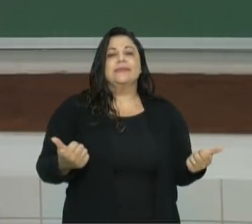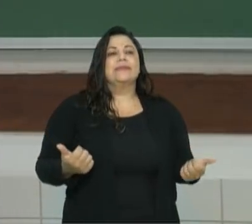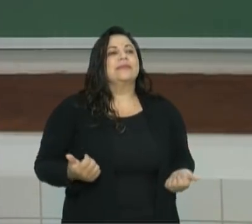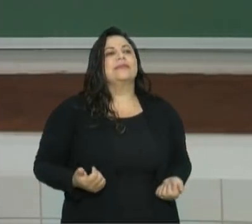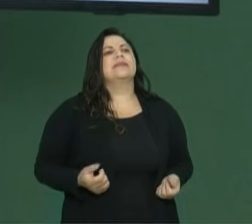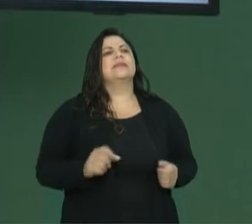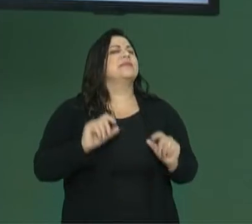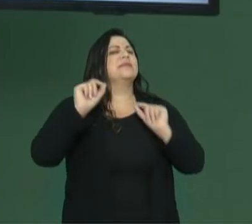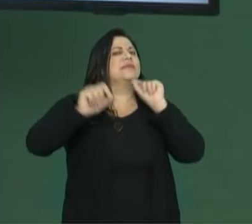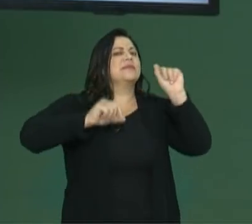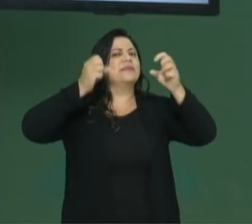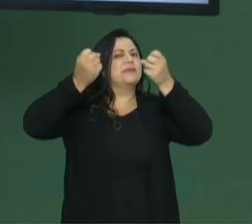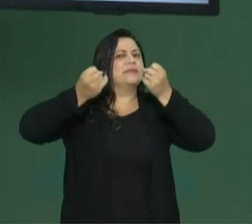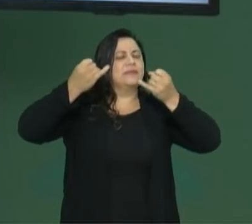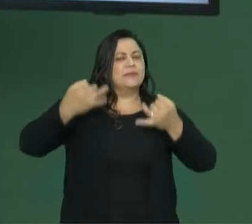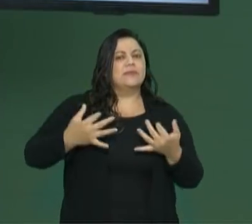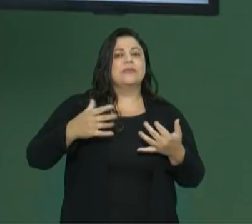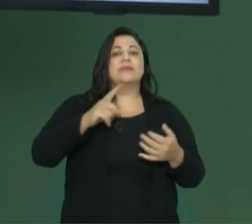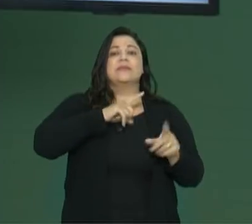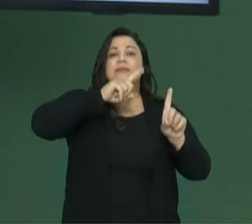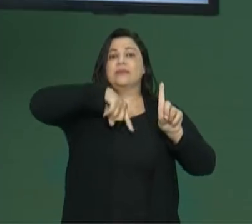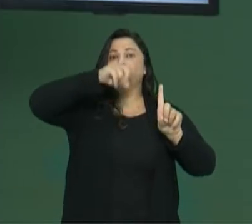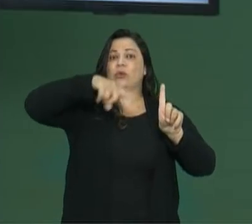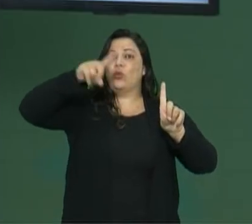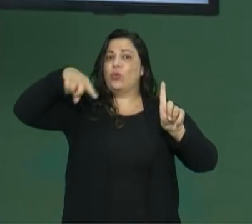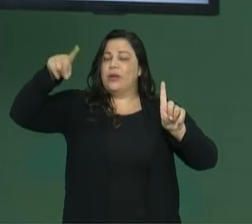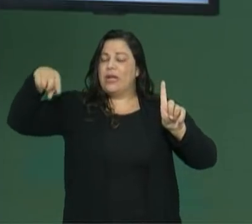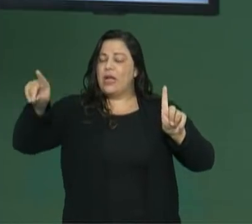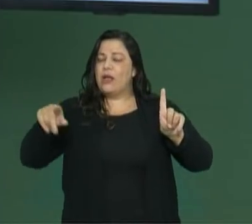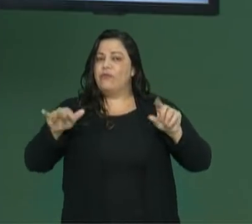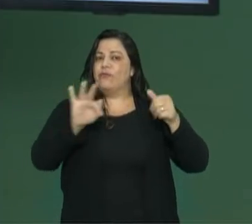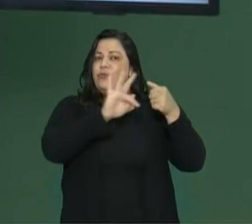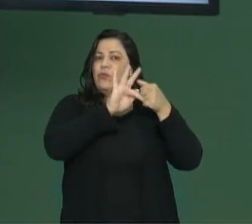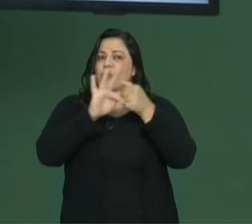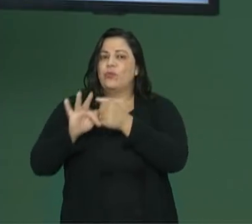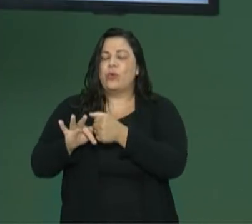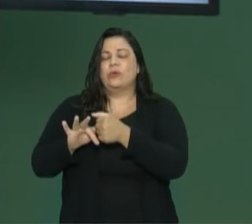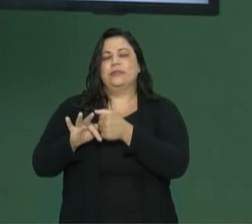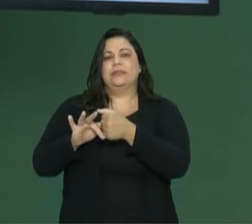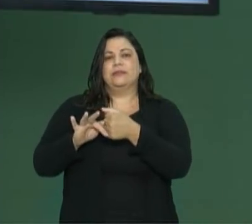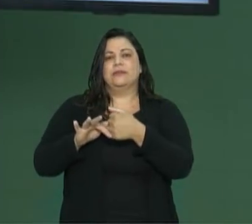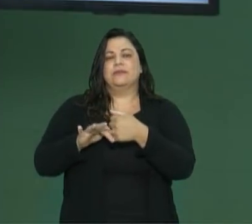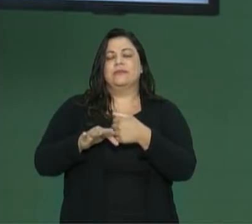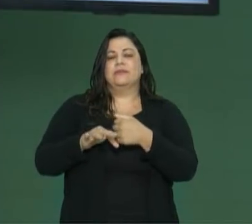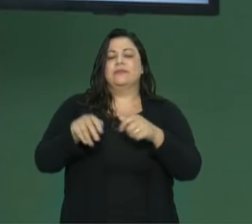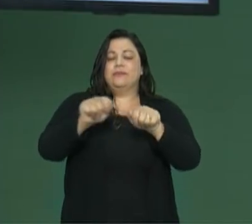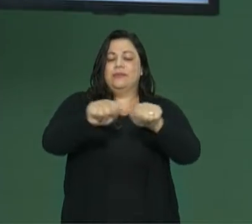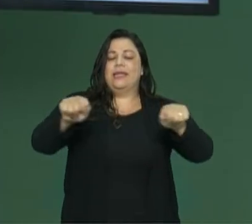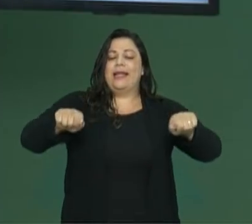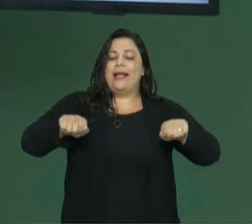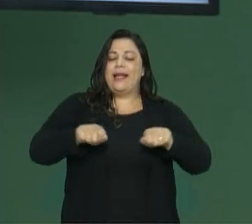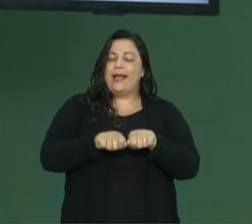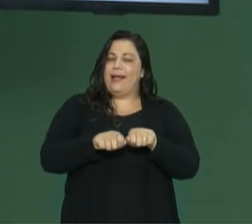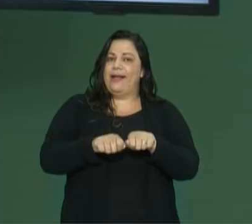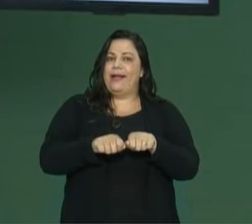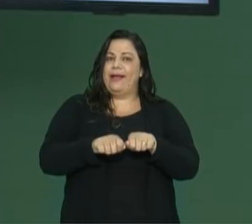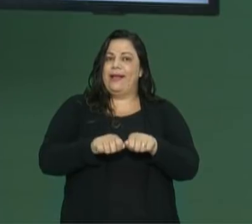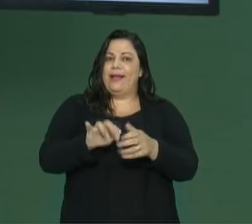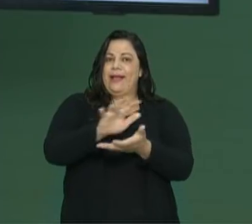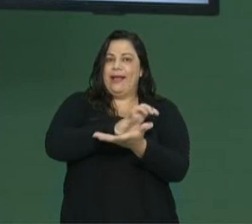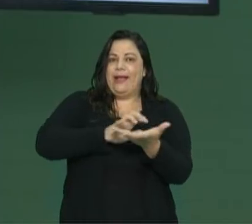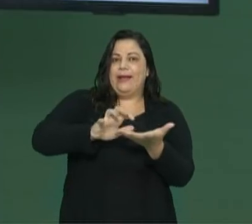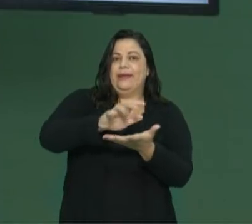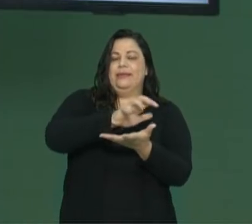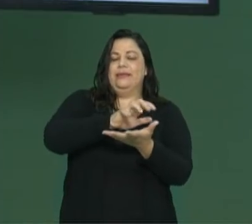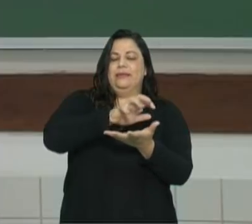a gente pode dizer? Que quando a gente tem o gráfico força versus deslocamento, a área dessa figura será igual ao trabalho